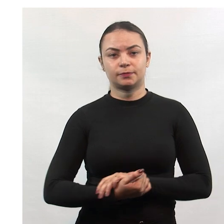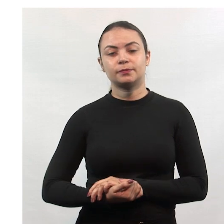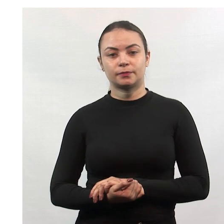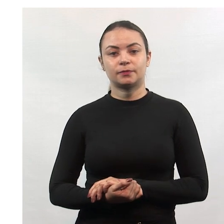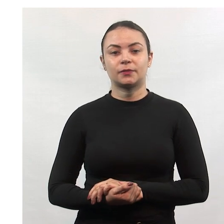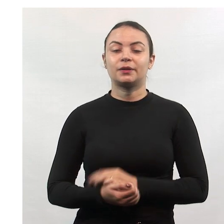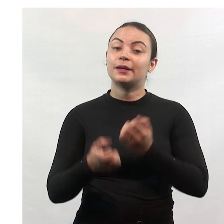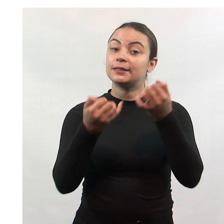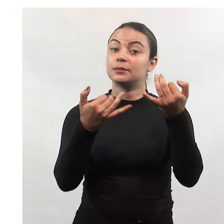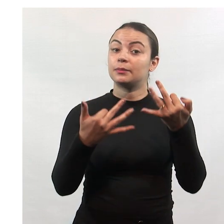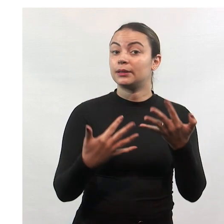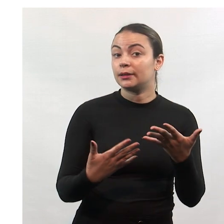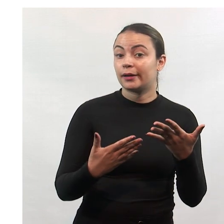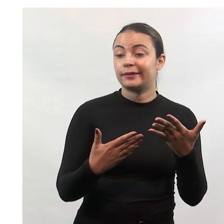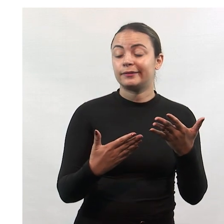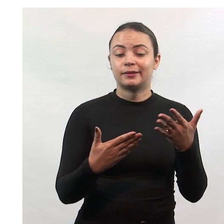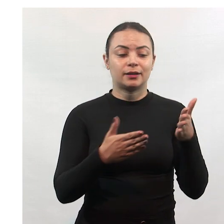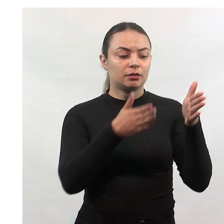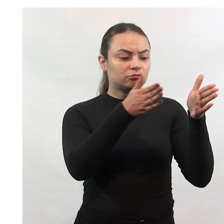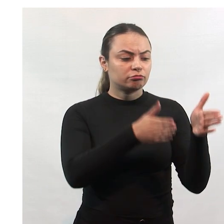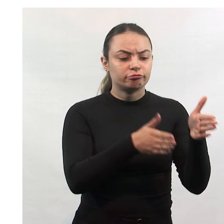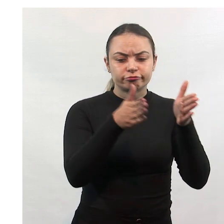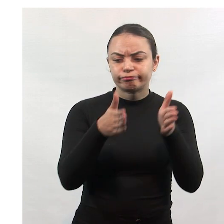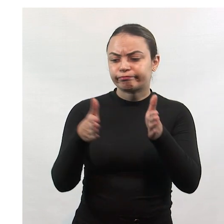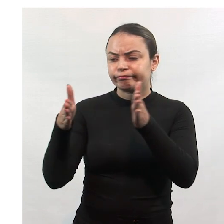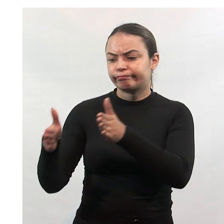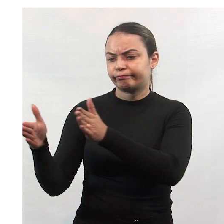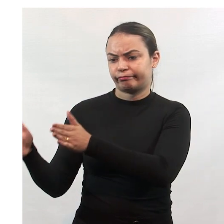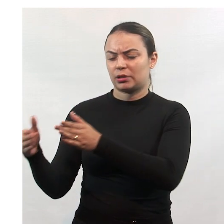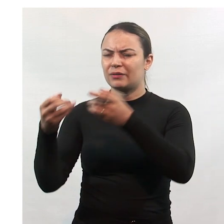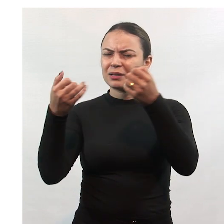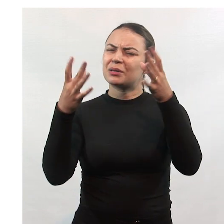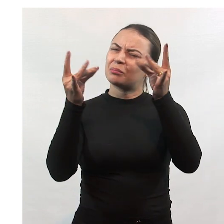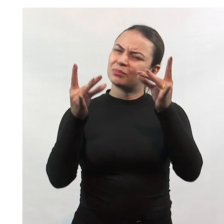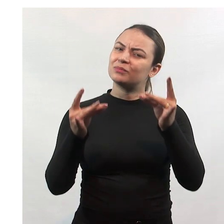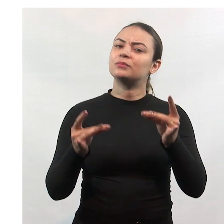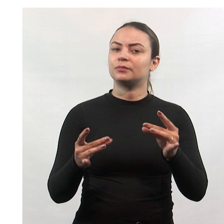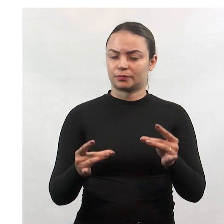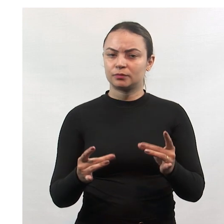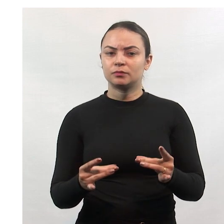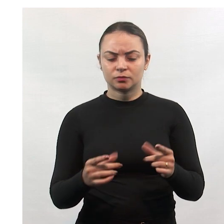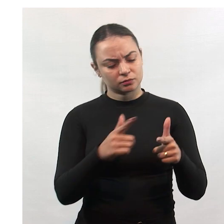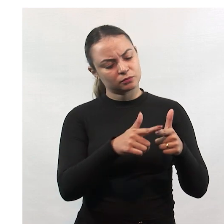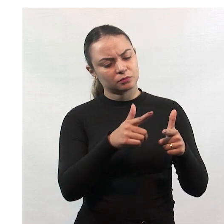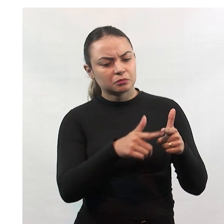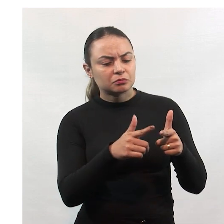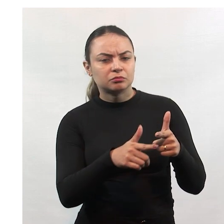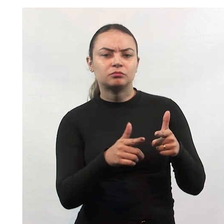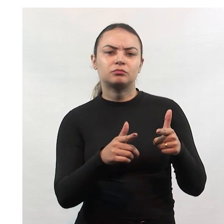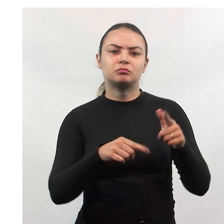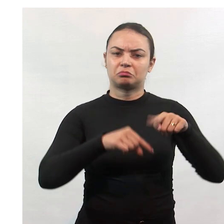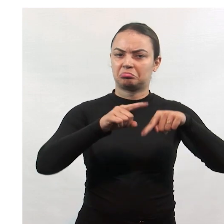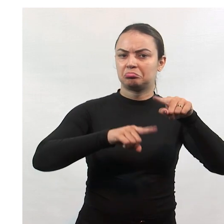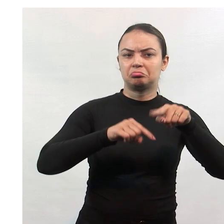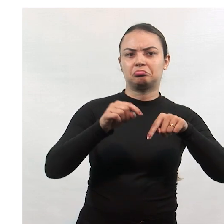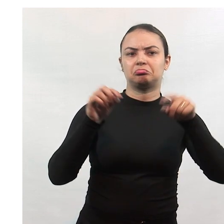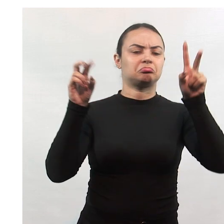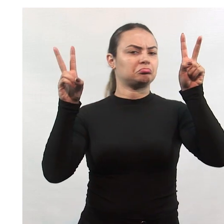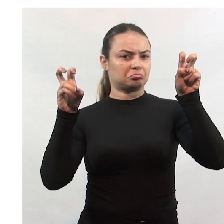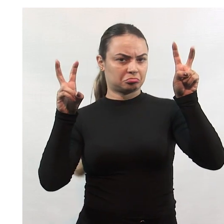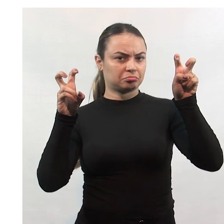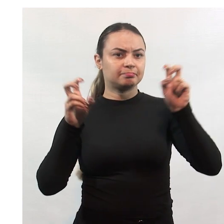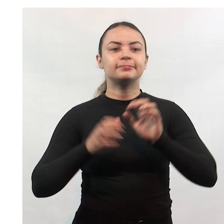porque demarcarão o escopo e a amplitude do fenômeno, certo? A discussão da literatura deve ser